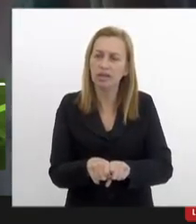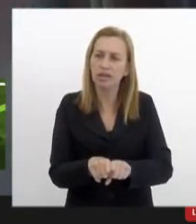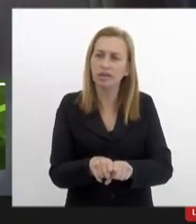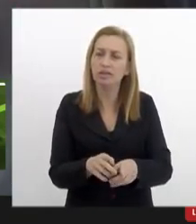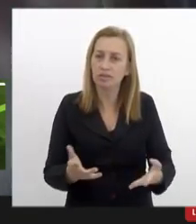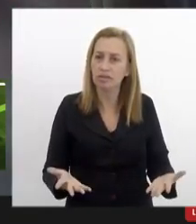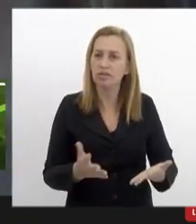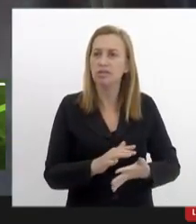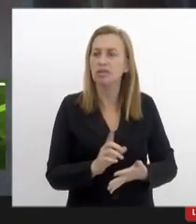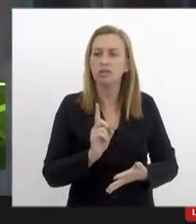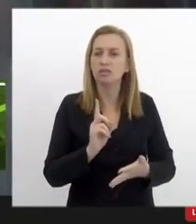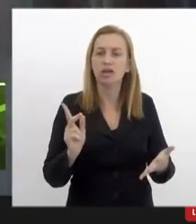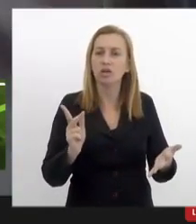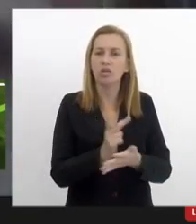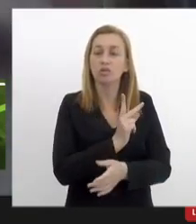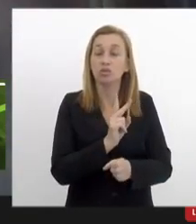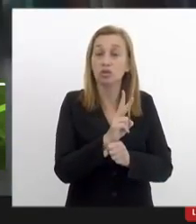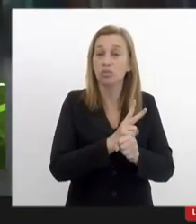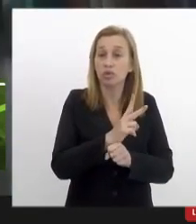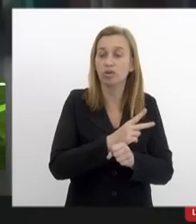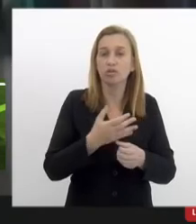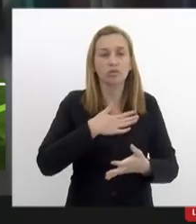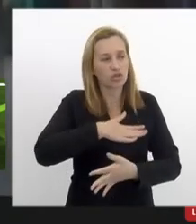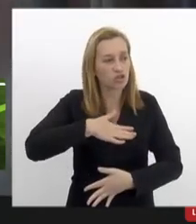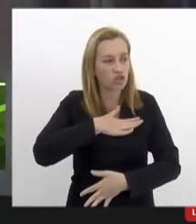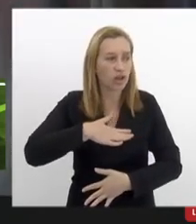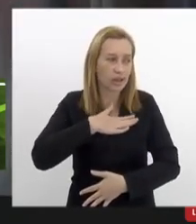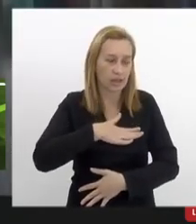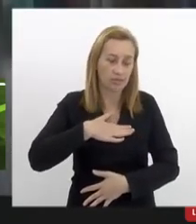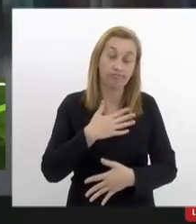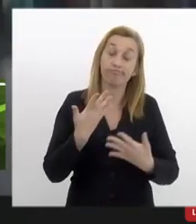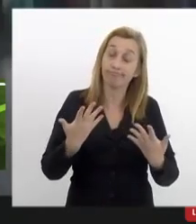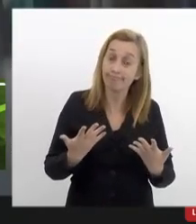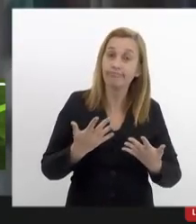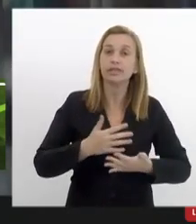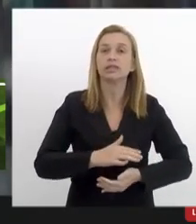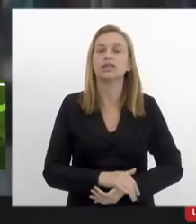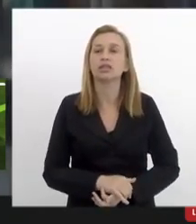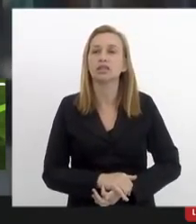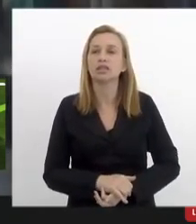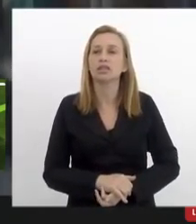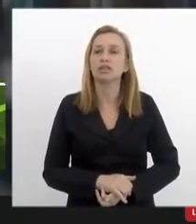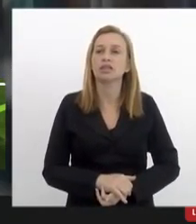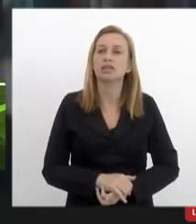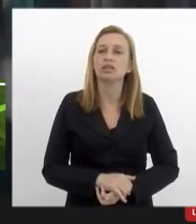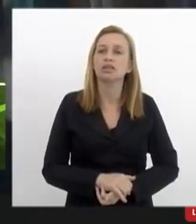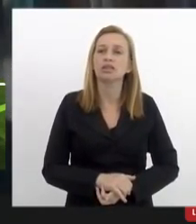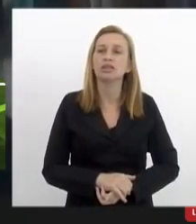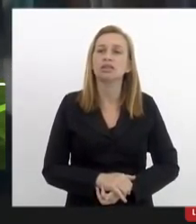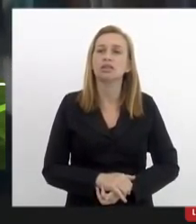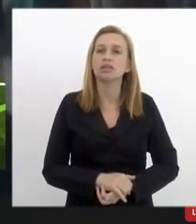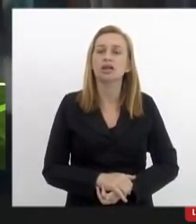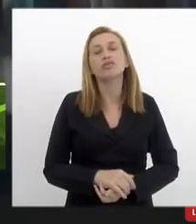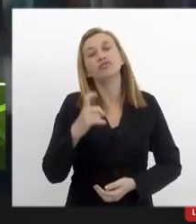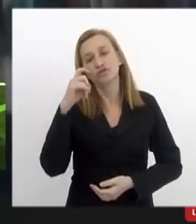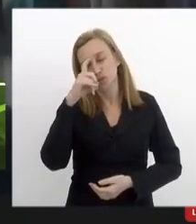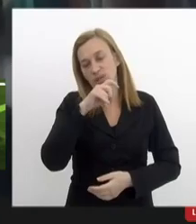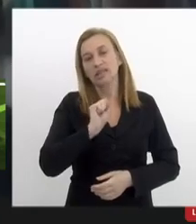tem acontecido com a frequência que nós gostaríamos que acontecesse. Entendeu? Quer dizer, há essa